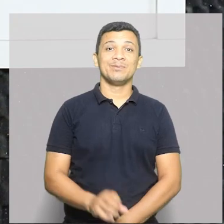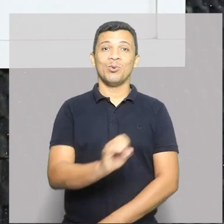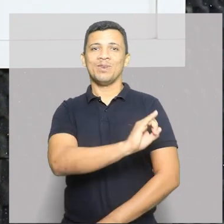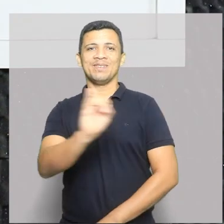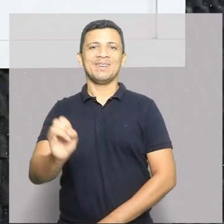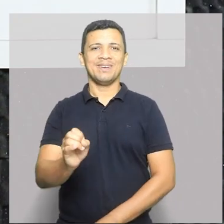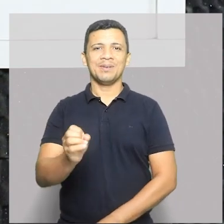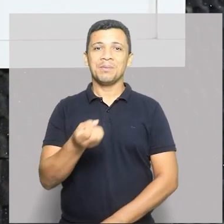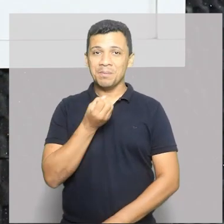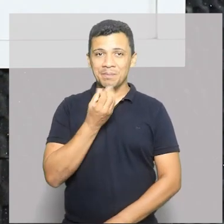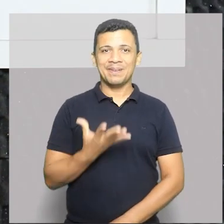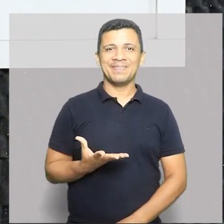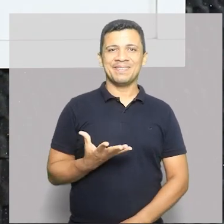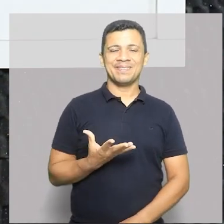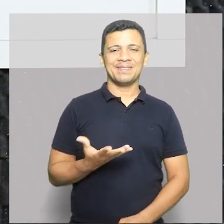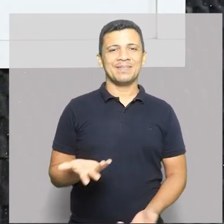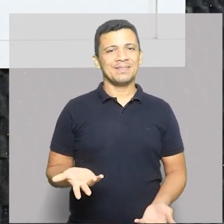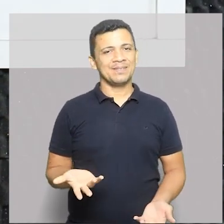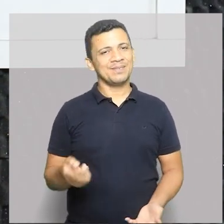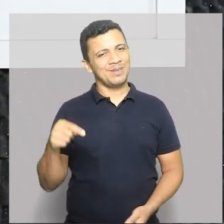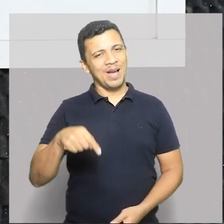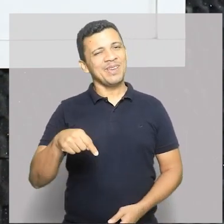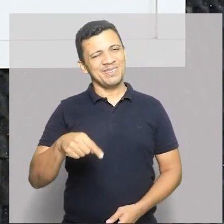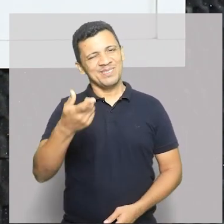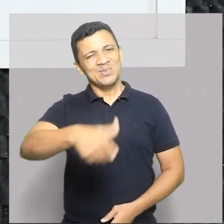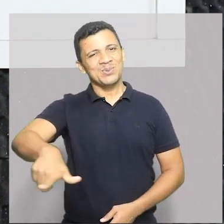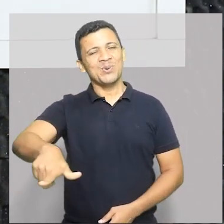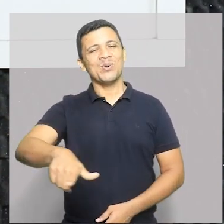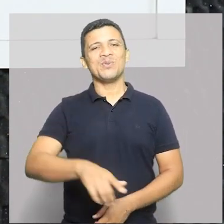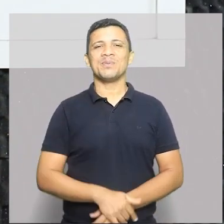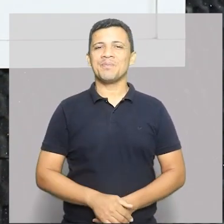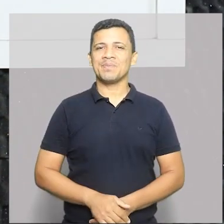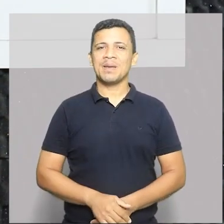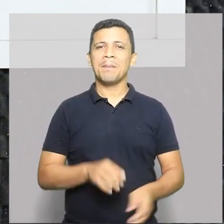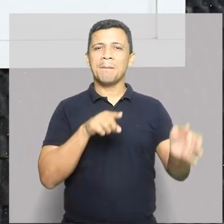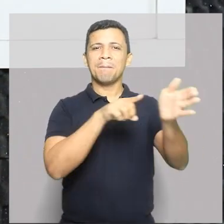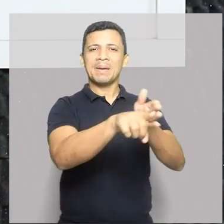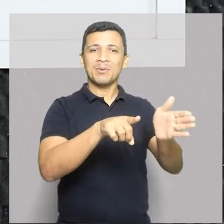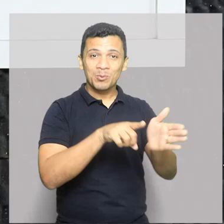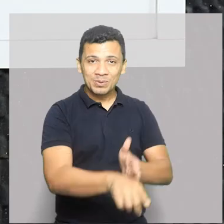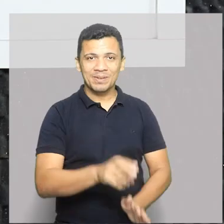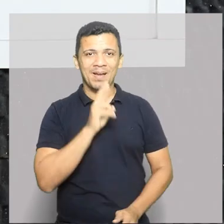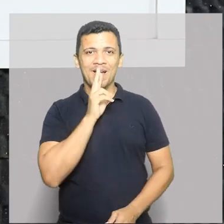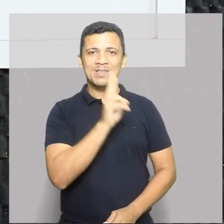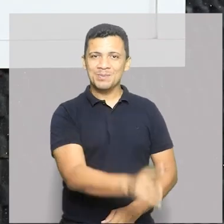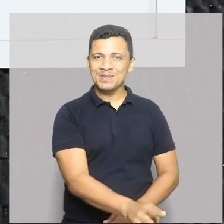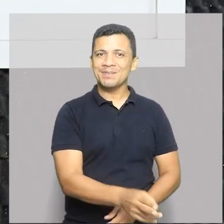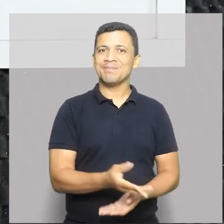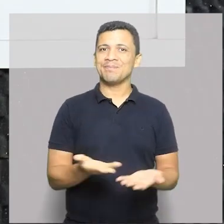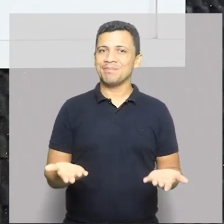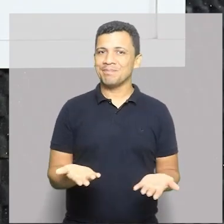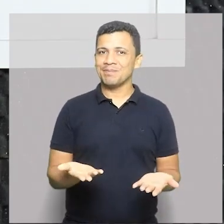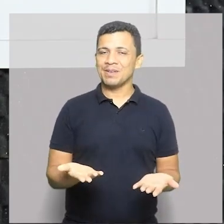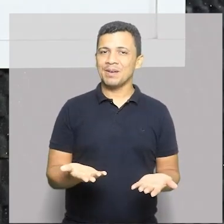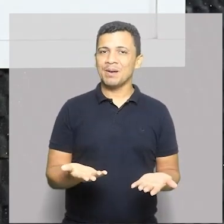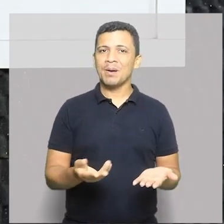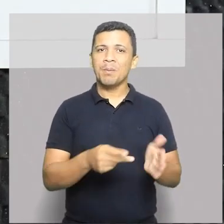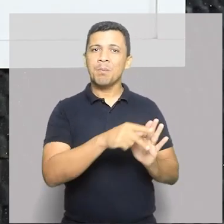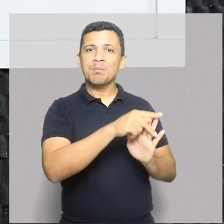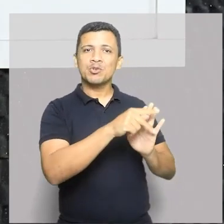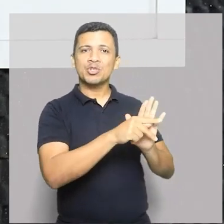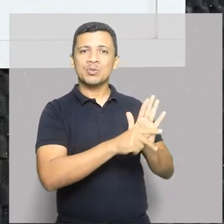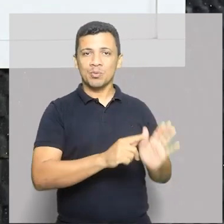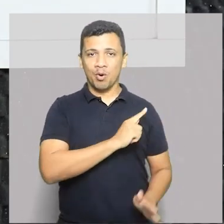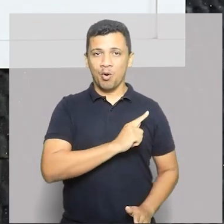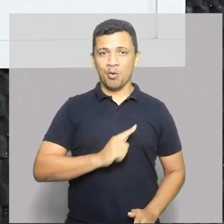E aí, galerinha, beleza? Pessoal, novamente aqui, hoje só com resolução de questões, mas vamos lá. Projeto do governo do